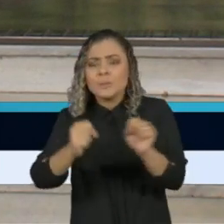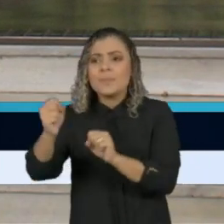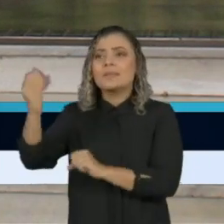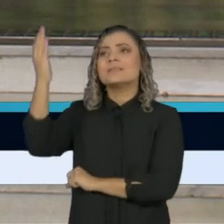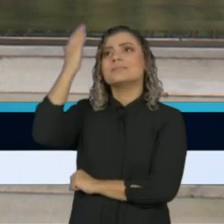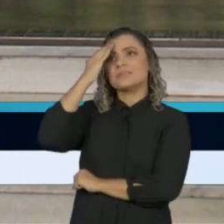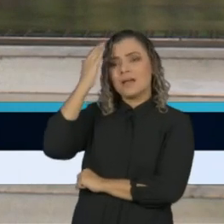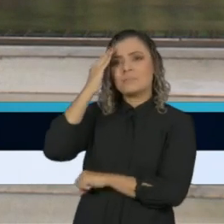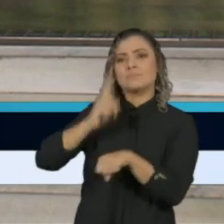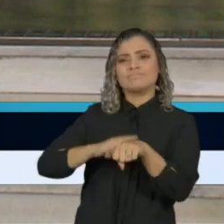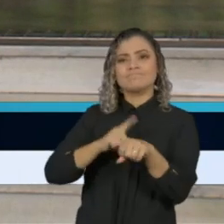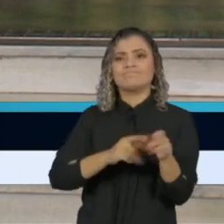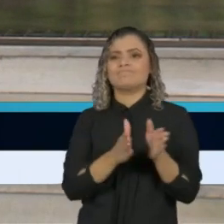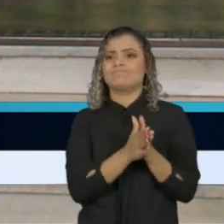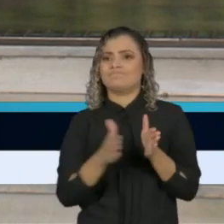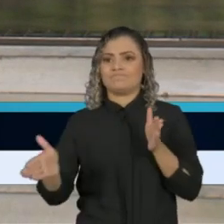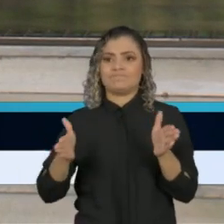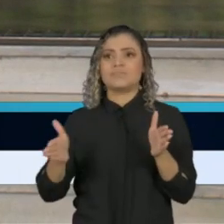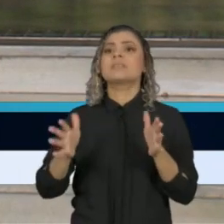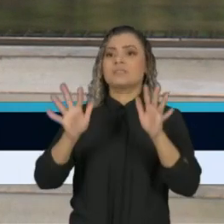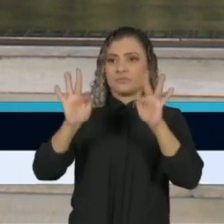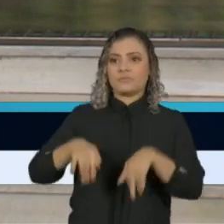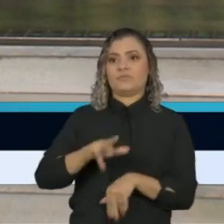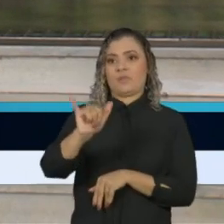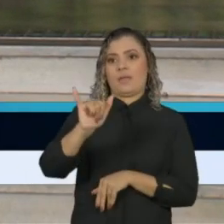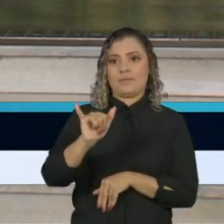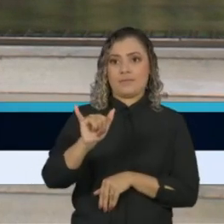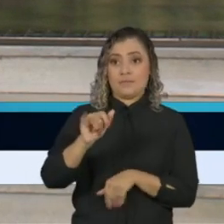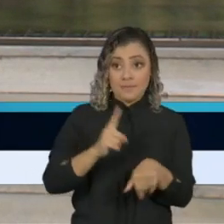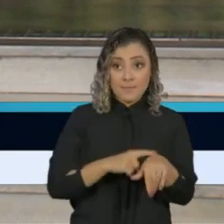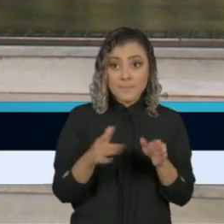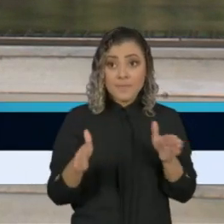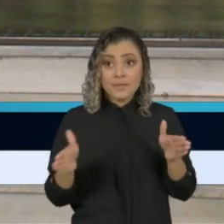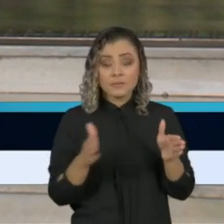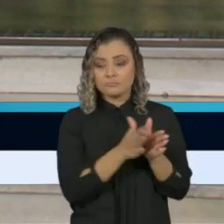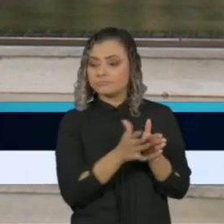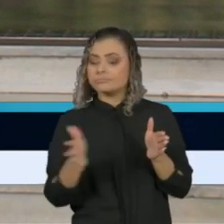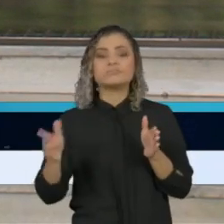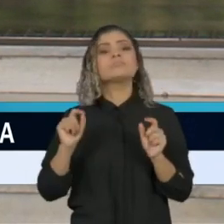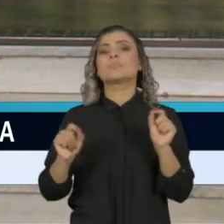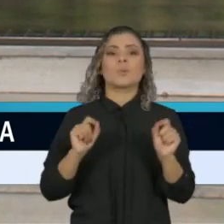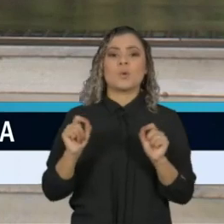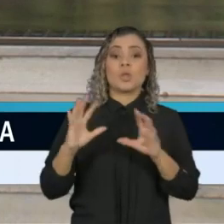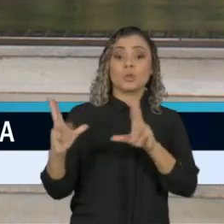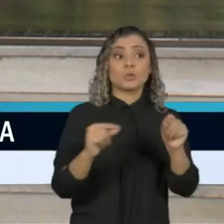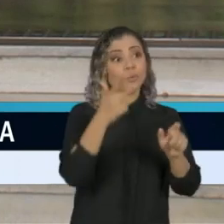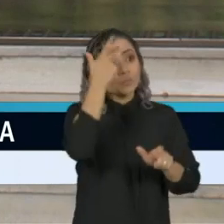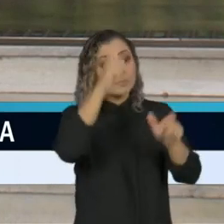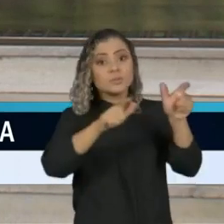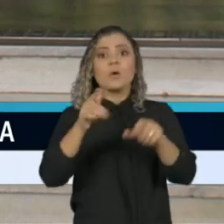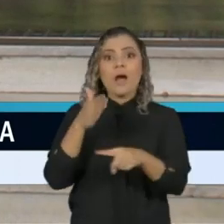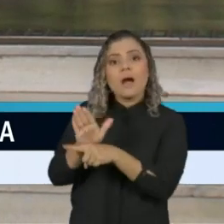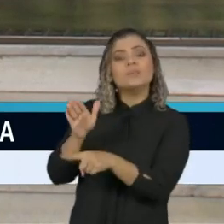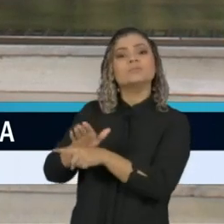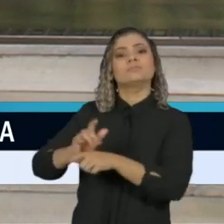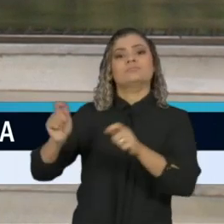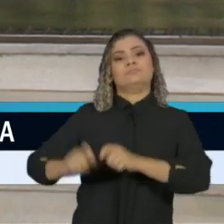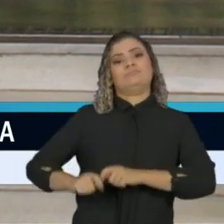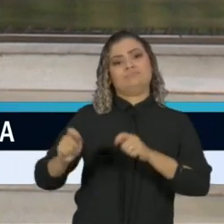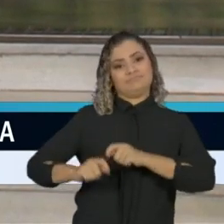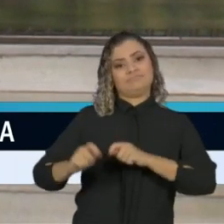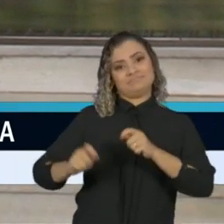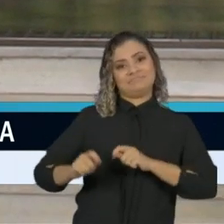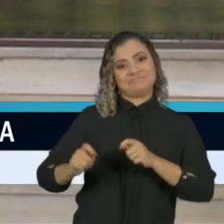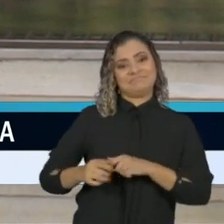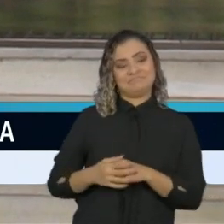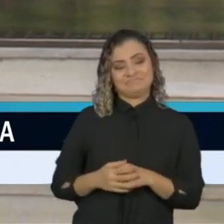que esta crise vai passar, que essa crise tem prazo determinado, se todos ajudarem, evidentemente, na sua